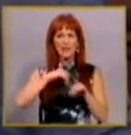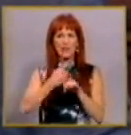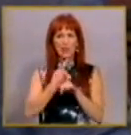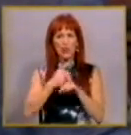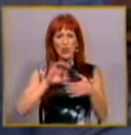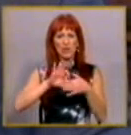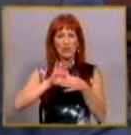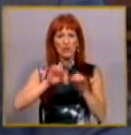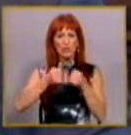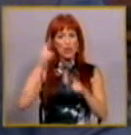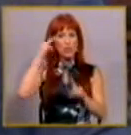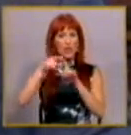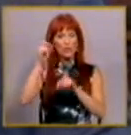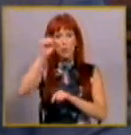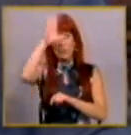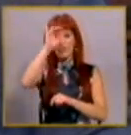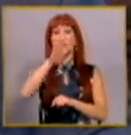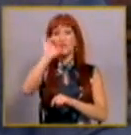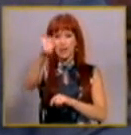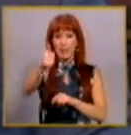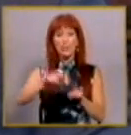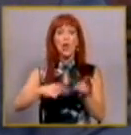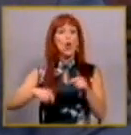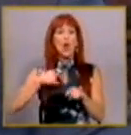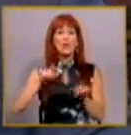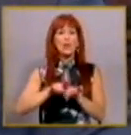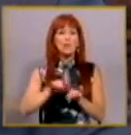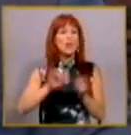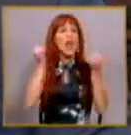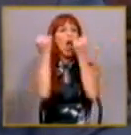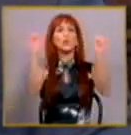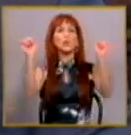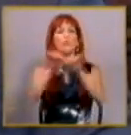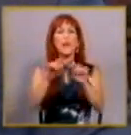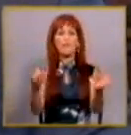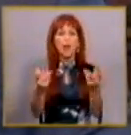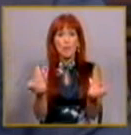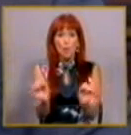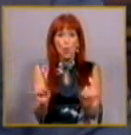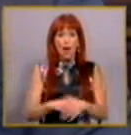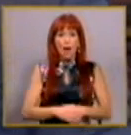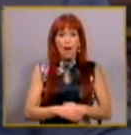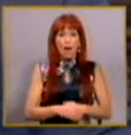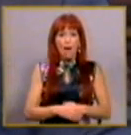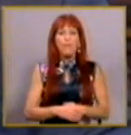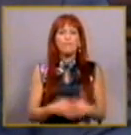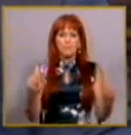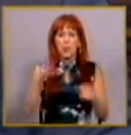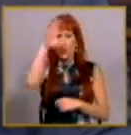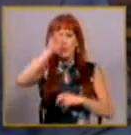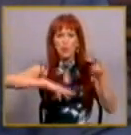temos um objetivo. Hoje o Primeiro-Ministro dizia bem, nós não temos a nossa autonomia orçamental. É evidente que o Sr. Ministro das